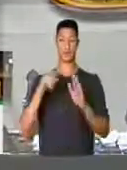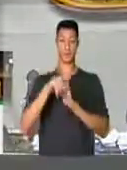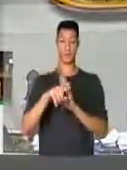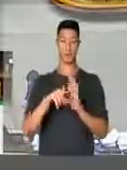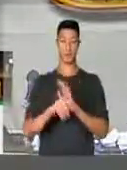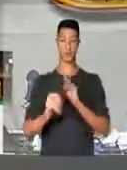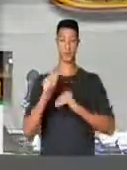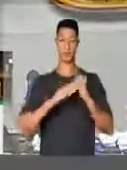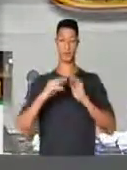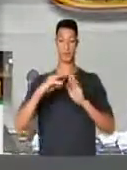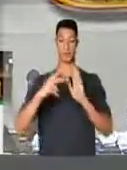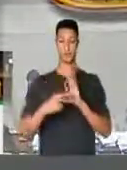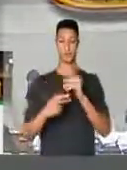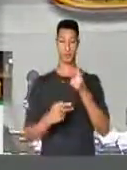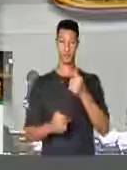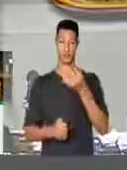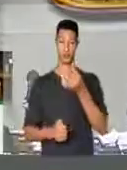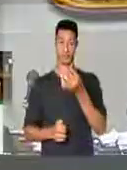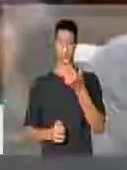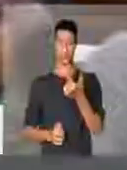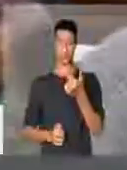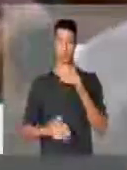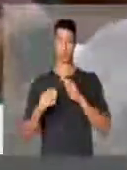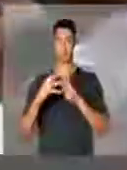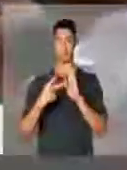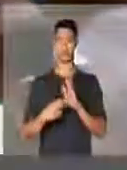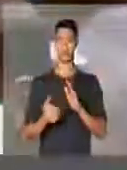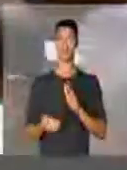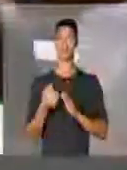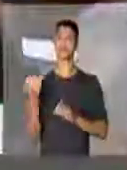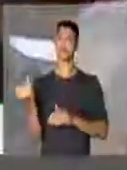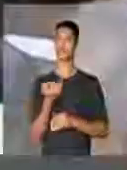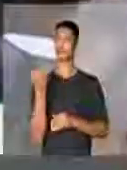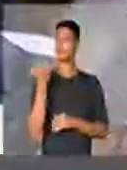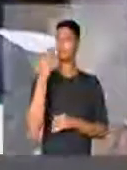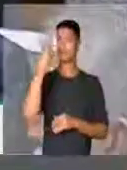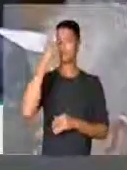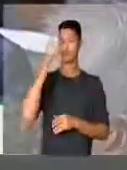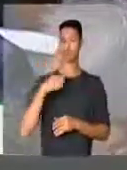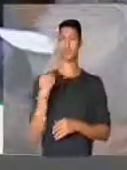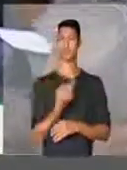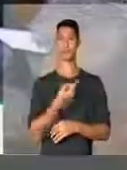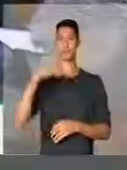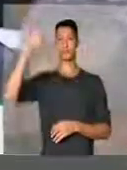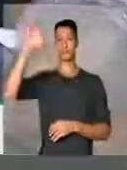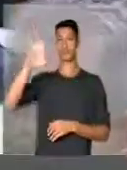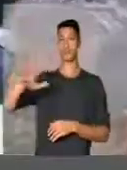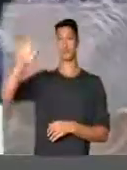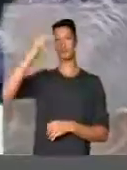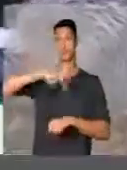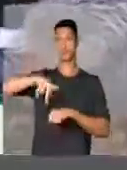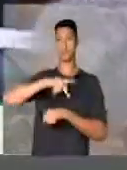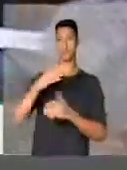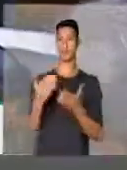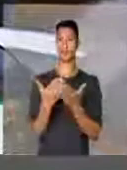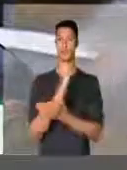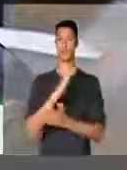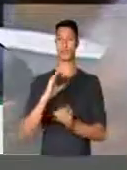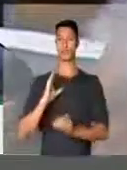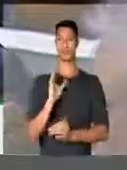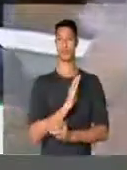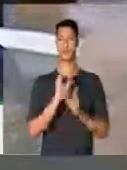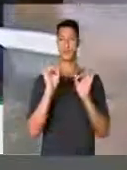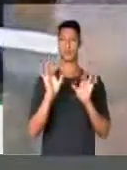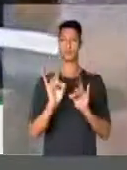mesa em relação à medida provisória 762. É uma medida provisória extremamente importante para o norte e nordeste do país. Foi aprovada na